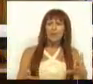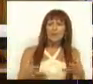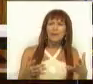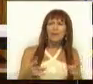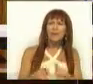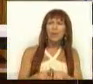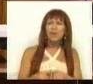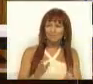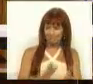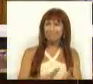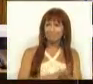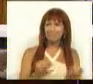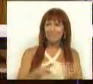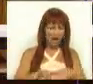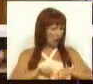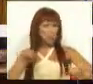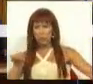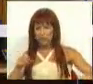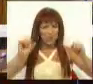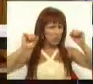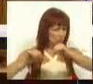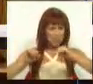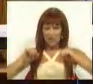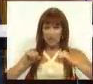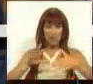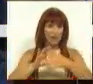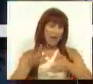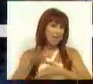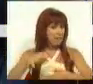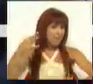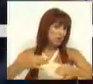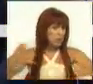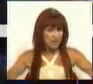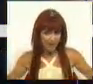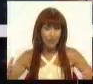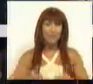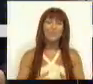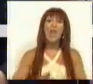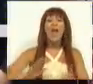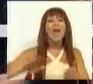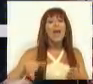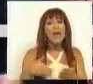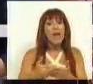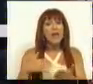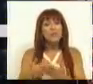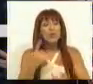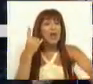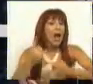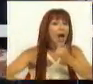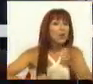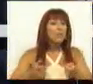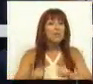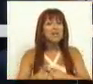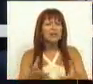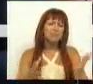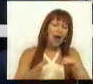ficou comprovada a ruptura do consenso no que diz respeito ao mapa judiciário. As propostas, algumas delas mais do que